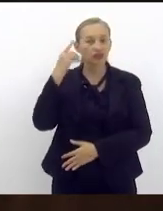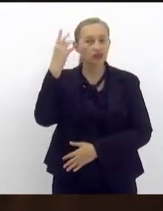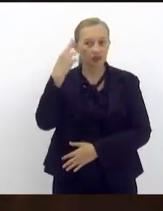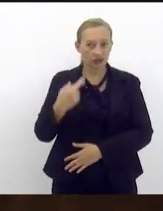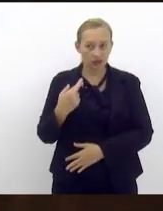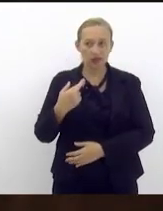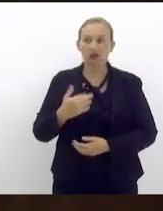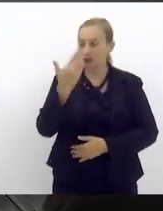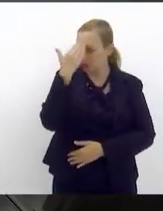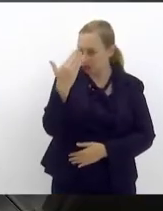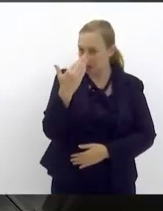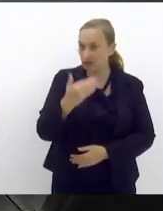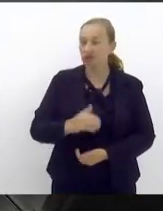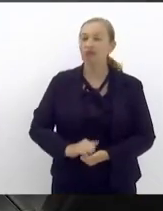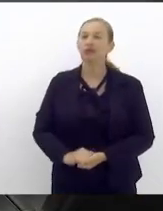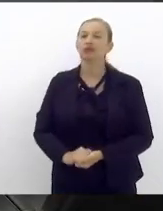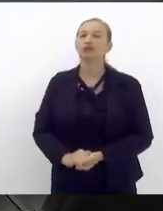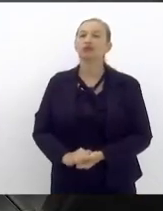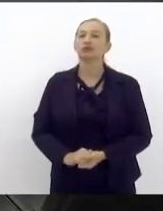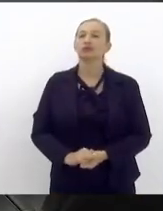Renata Souza obrigado